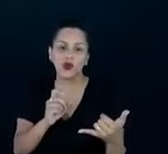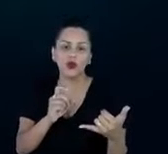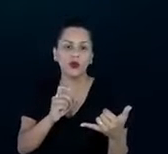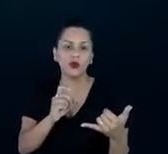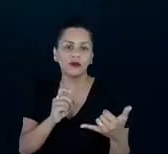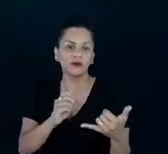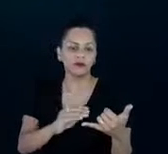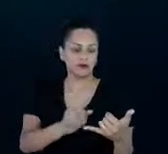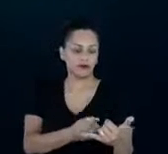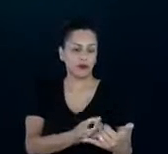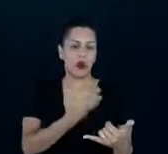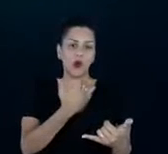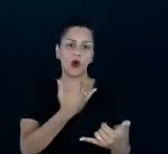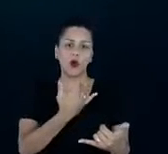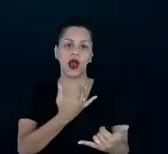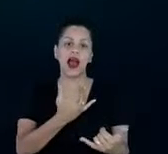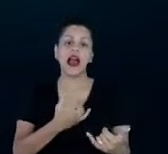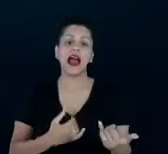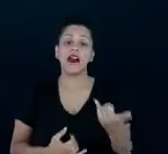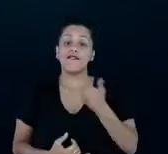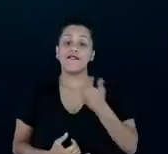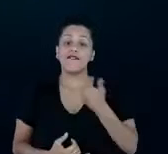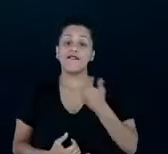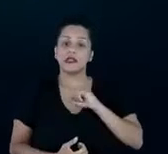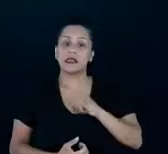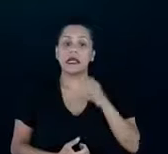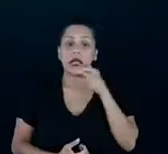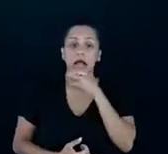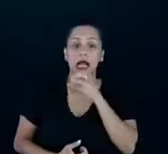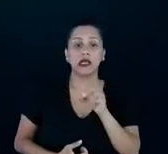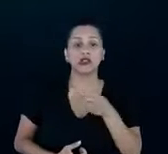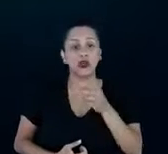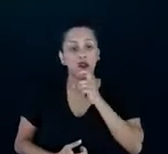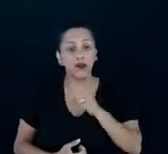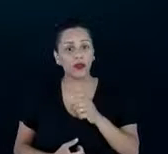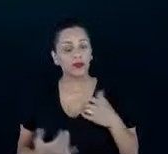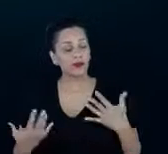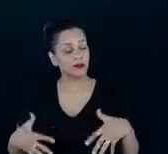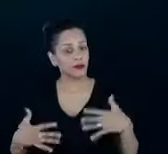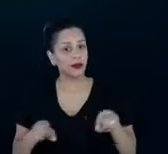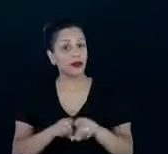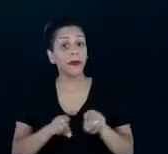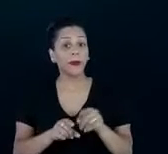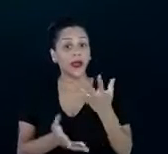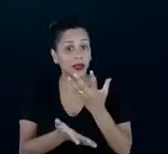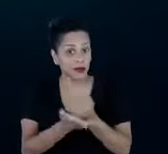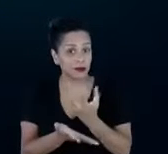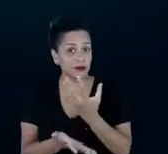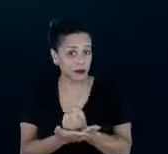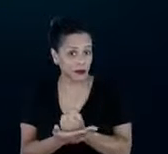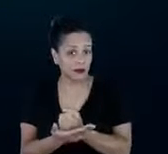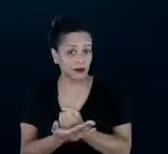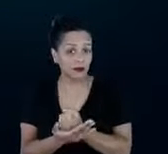assim por diante e obviamente consolida os dados me ligar também o ainda essa escova de cabelo conectado à internet